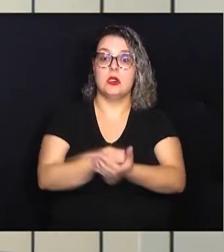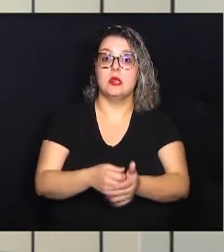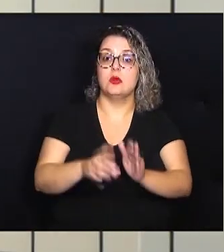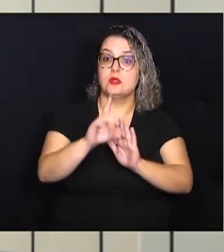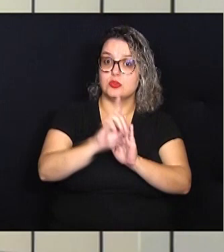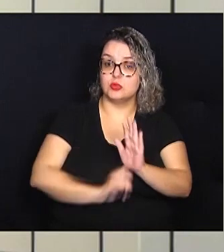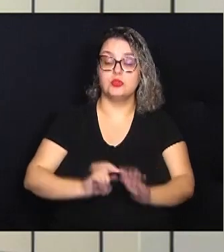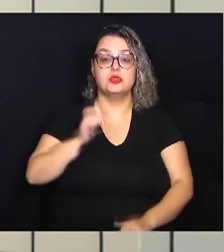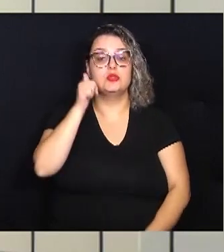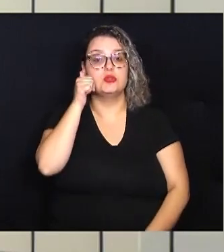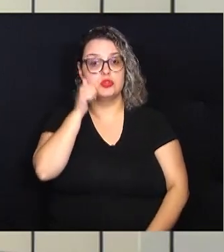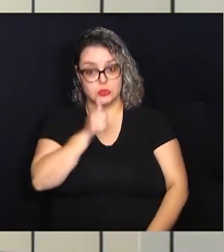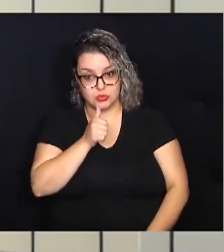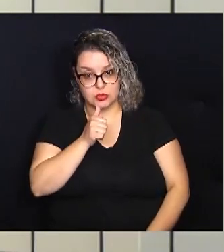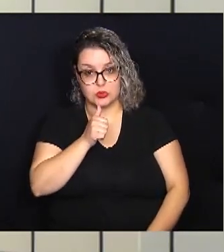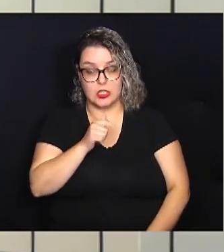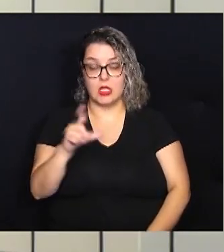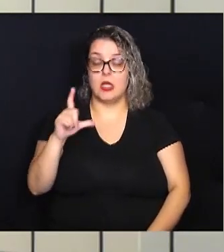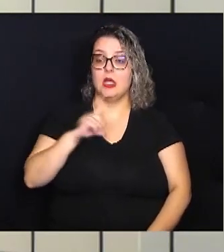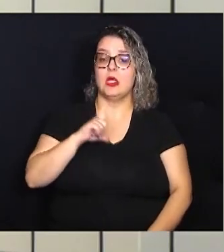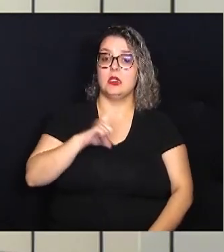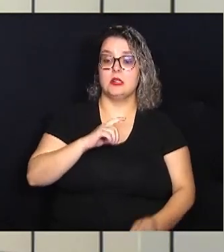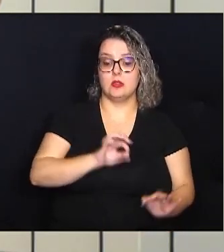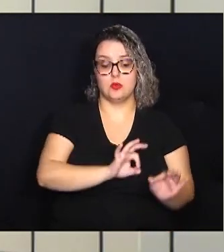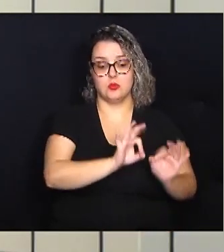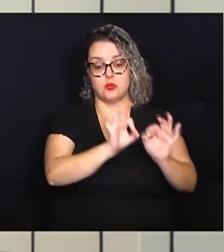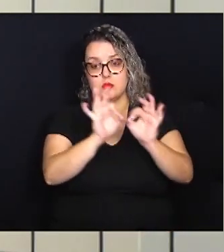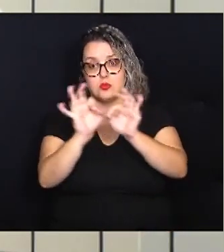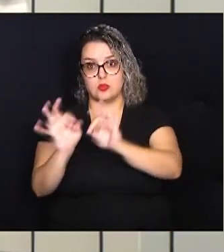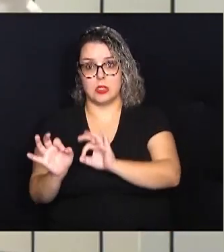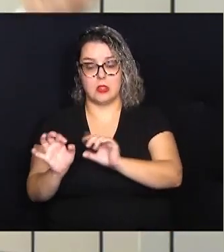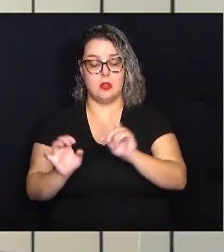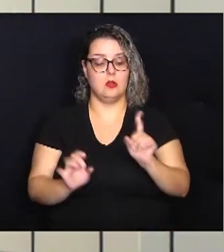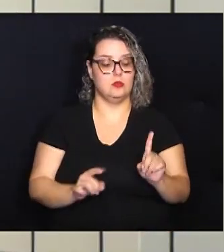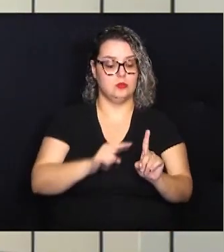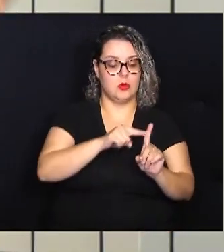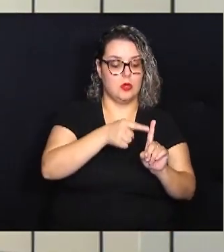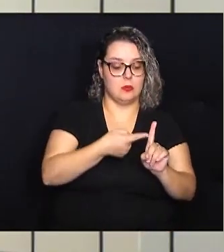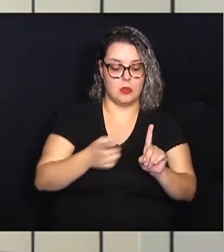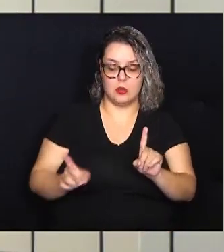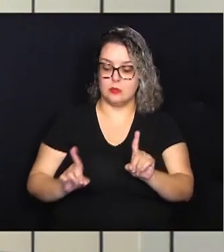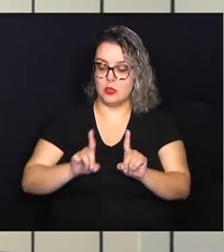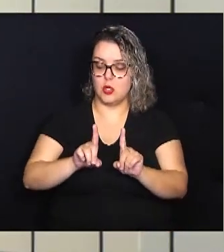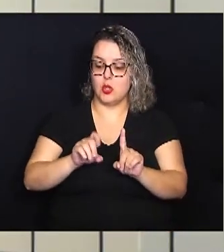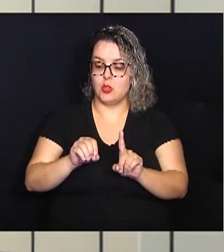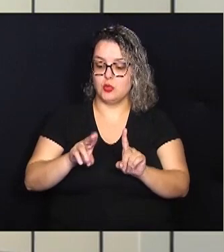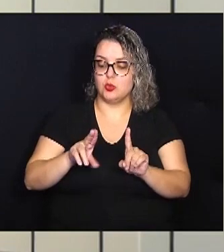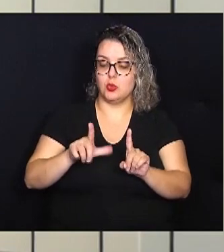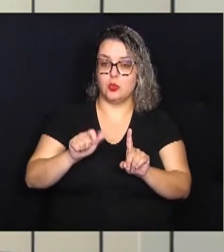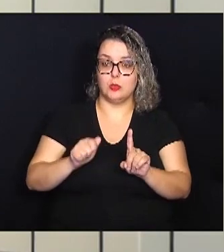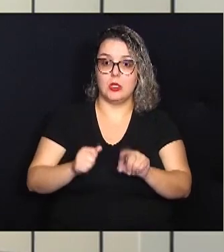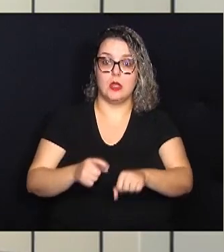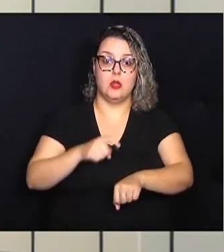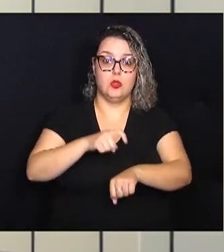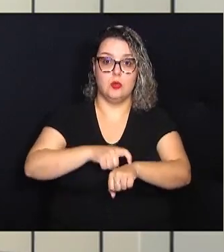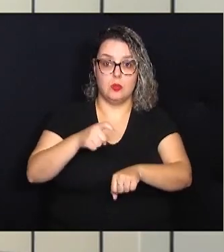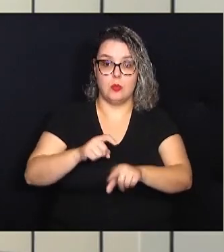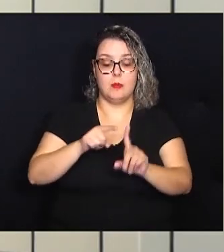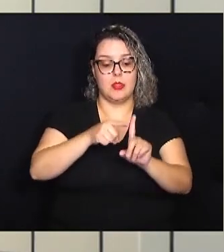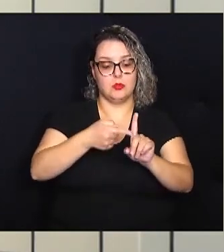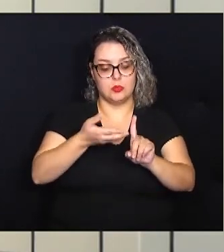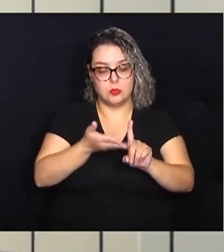das mulheres a terem um acompanhamento de doulas durante o parto, pós-parto em